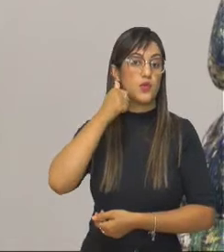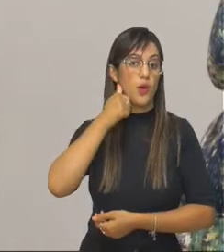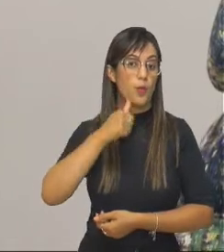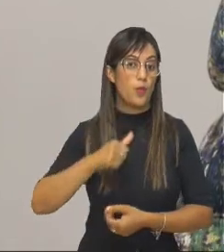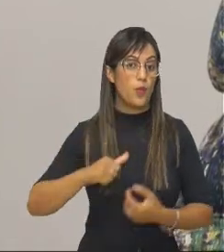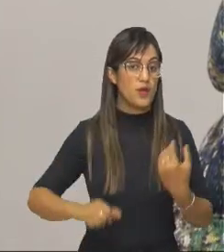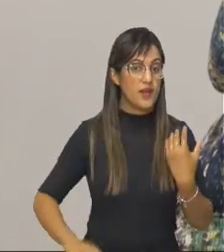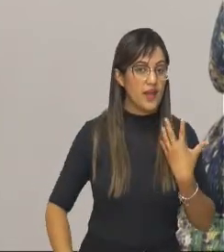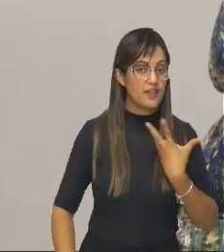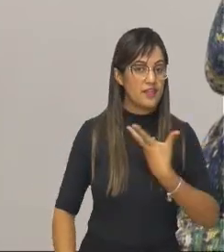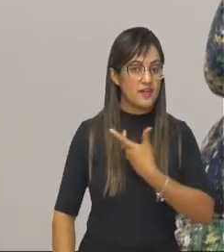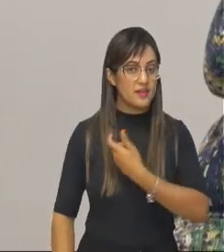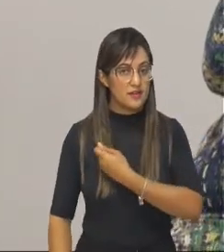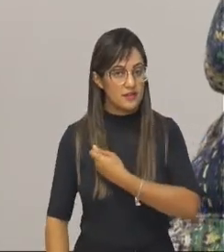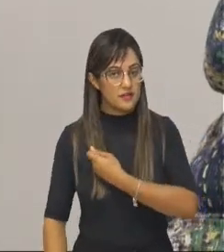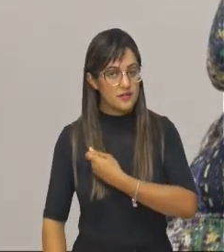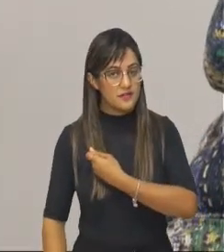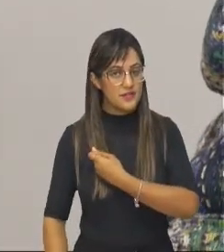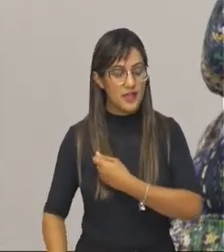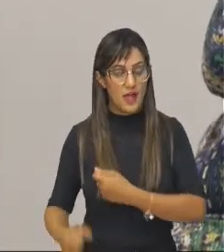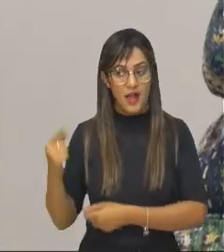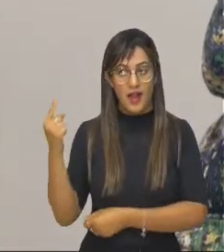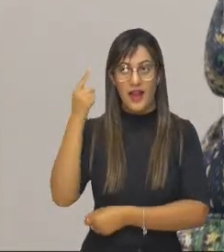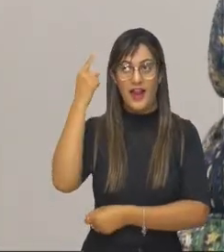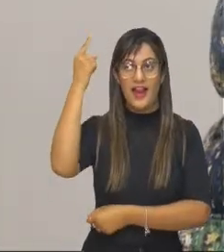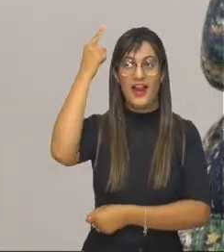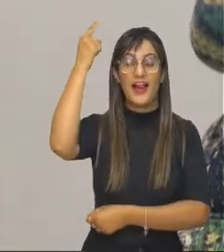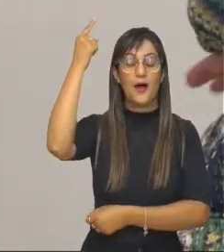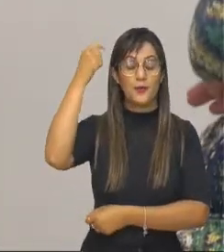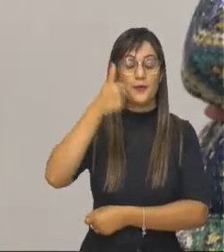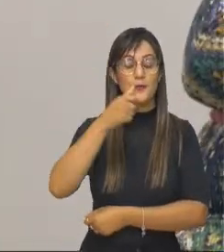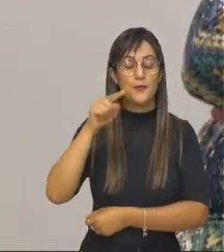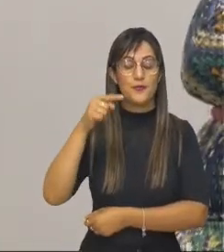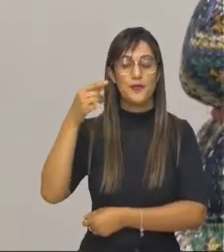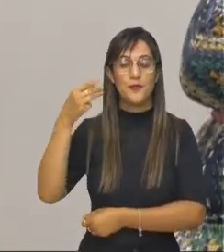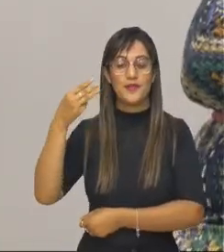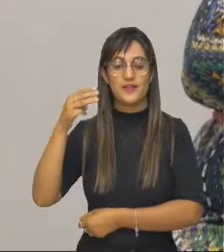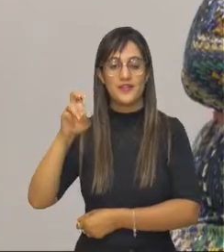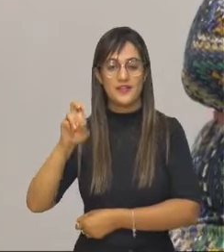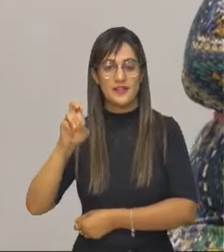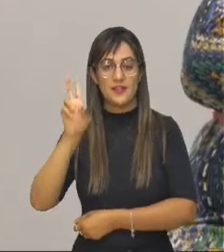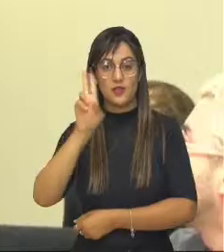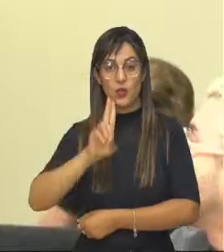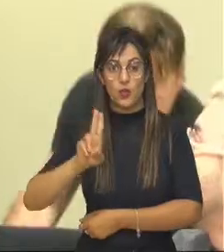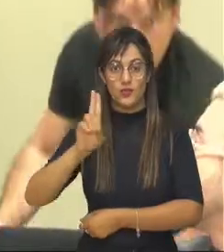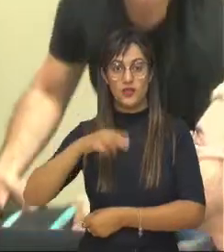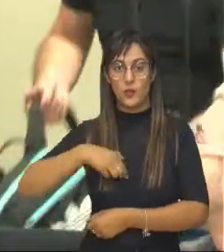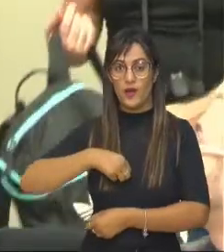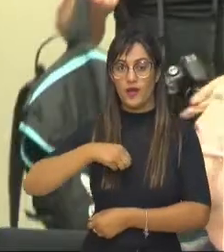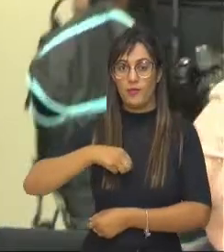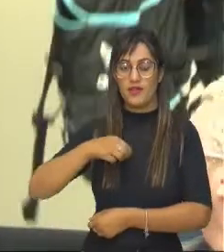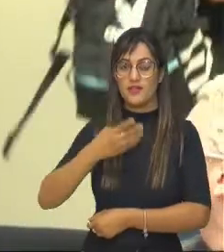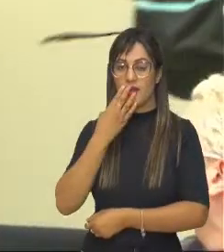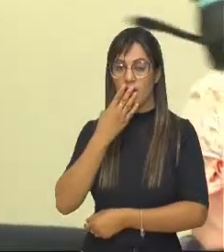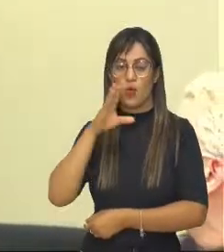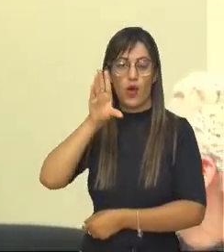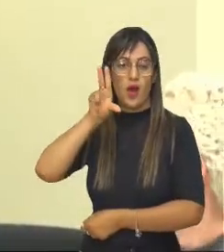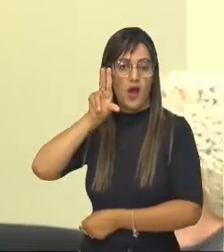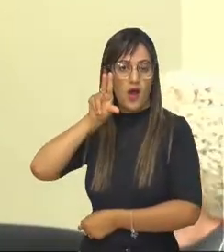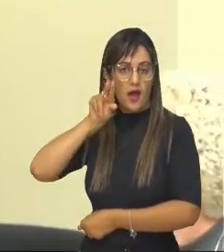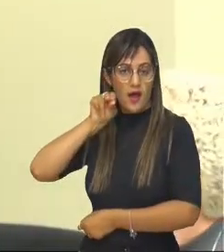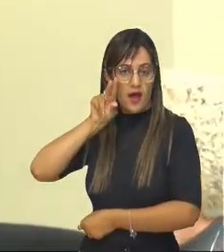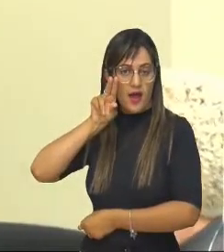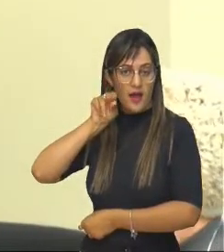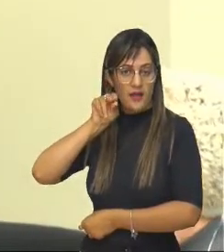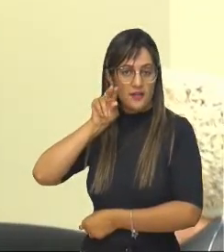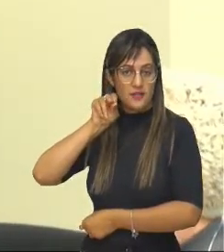de 1,85m de altura. Estou usando uma camisa azul, da cor da